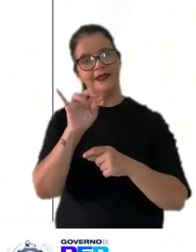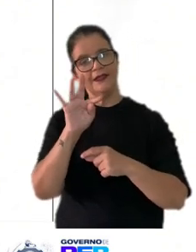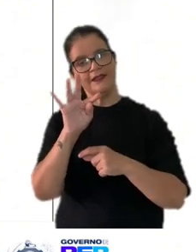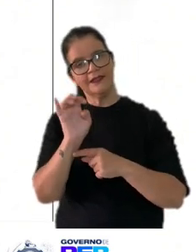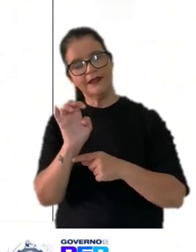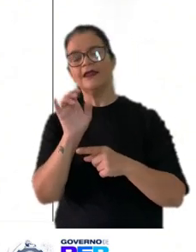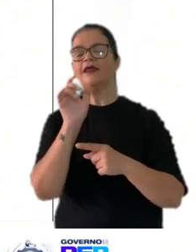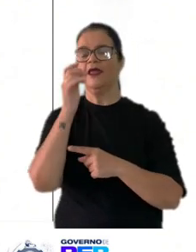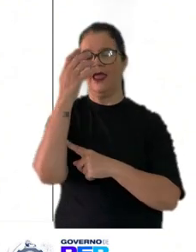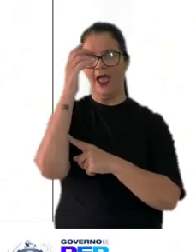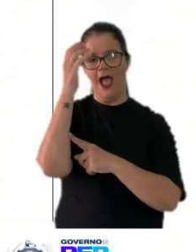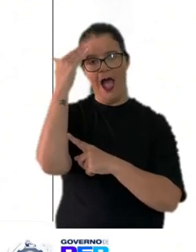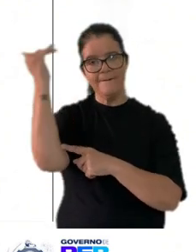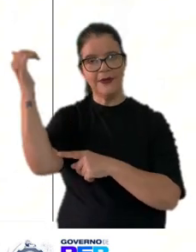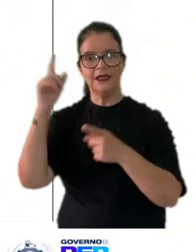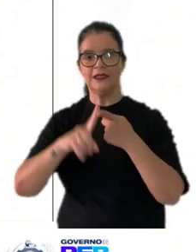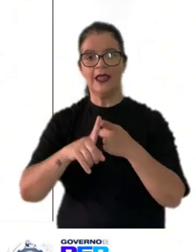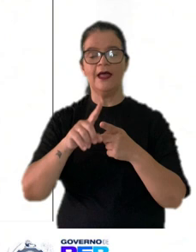pessoas e que